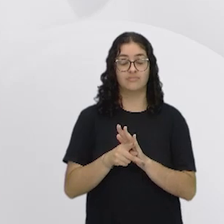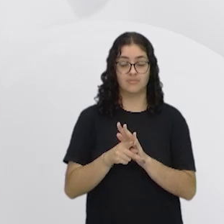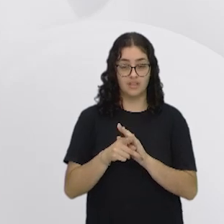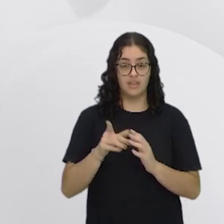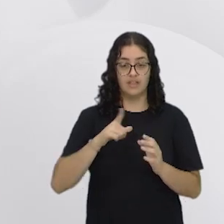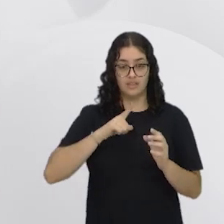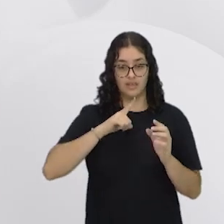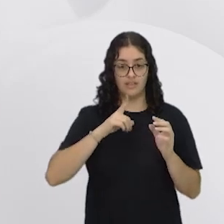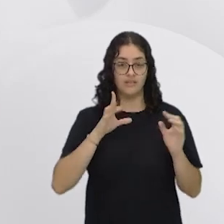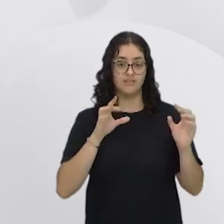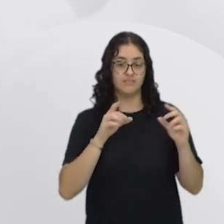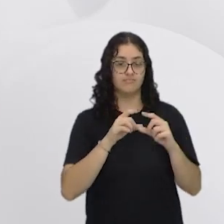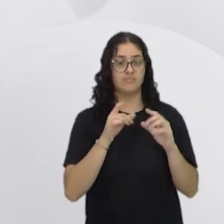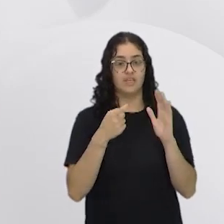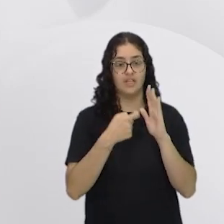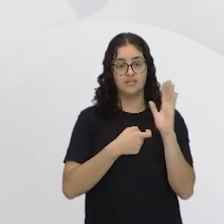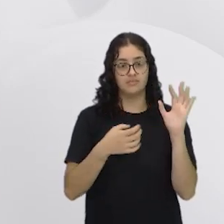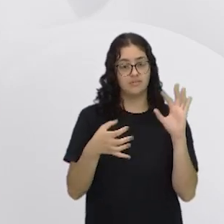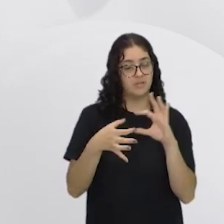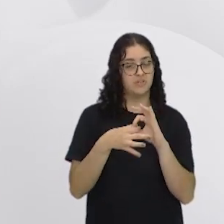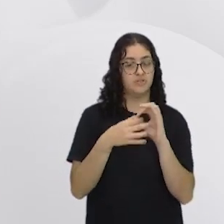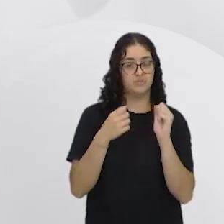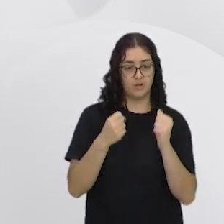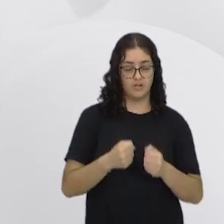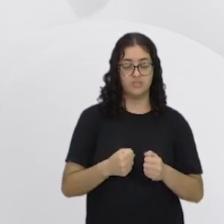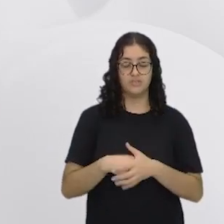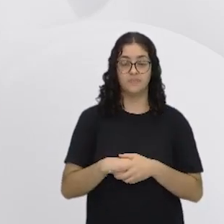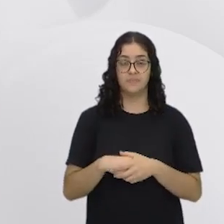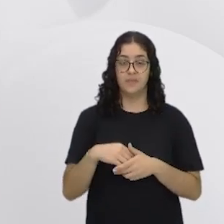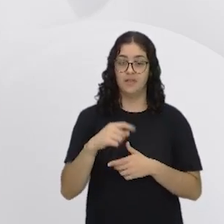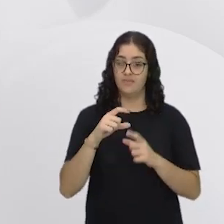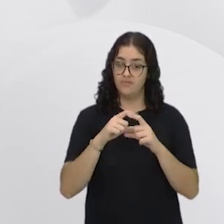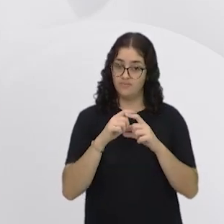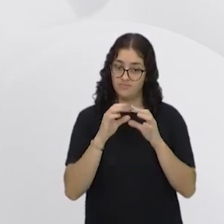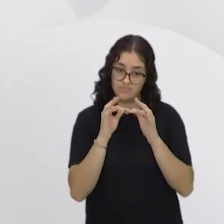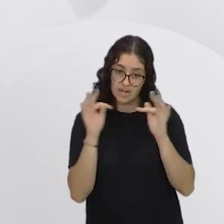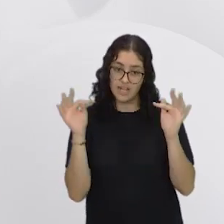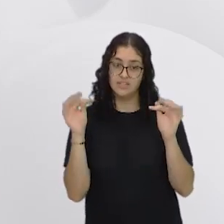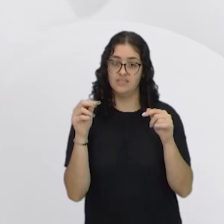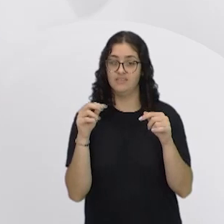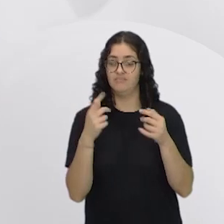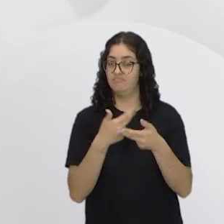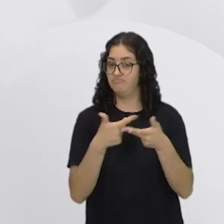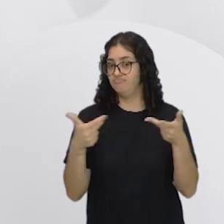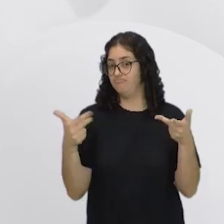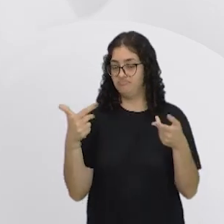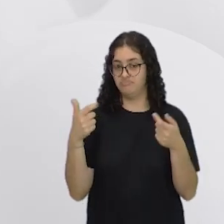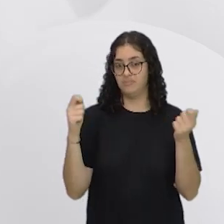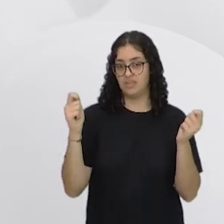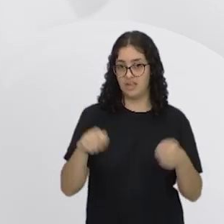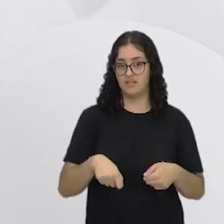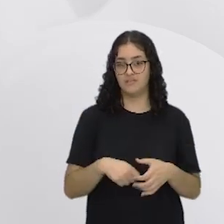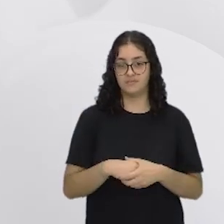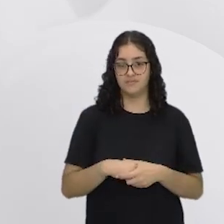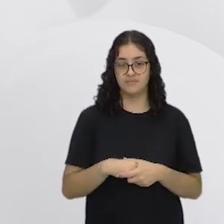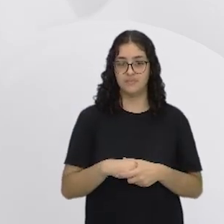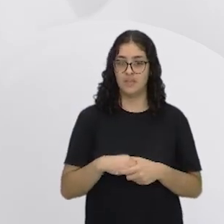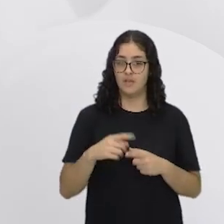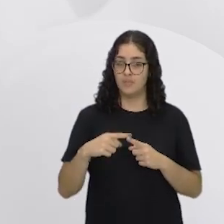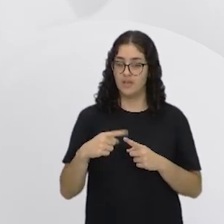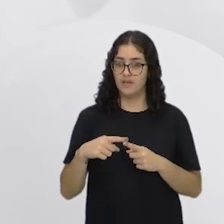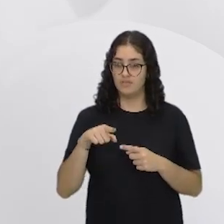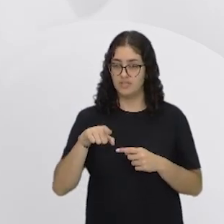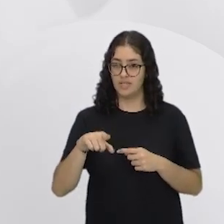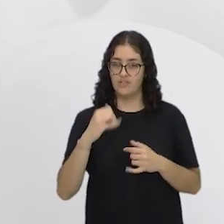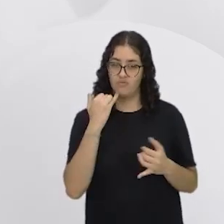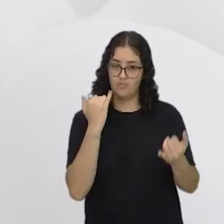alguns trechinhos de textos, né, curtinhos, de frases, né, coisas pequenas, porque também, se você encher